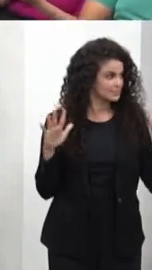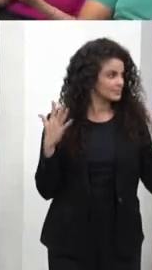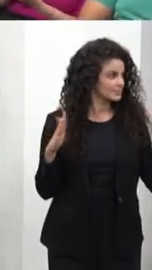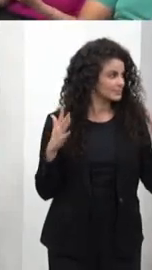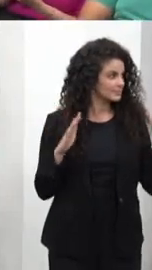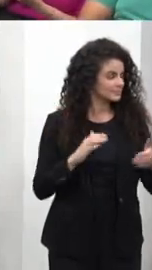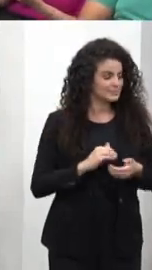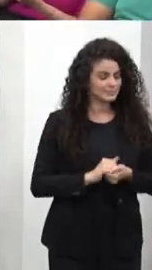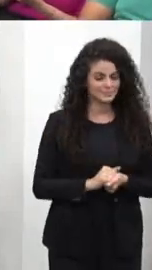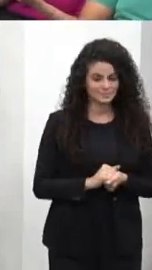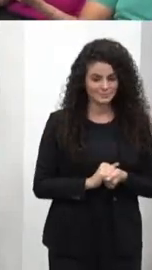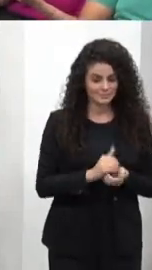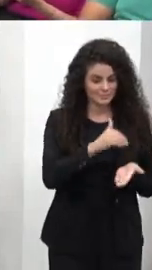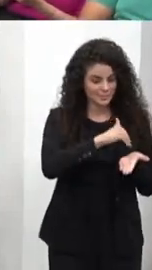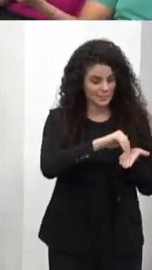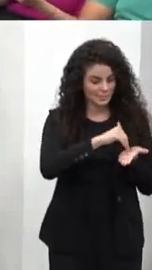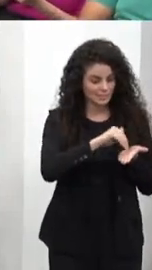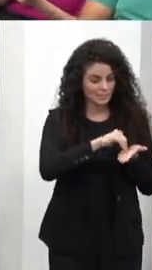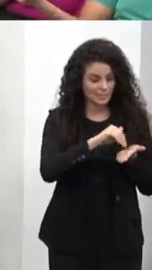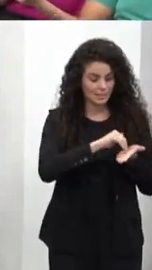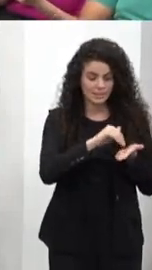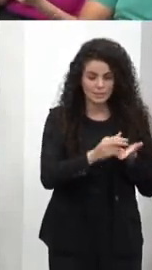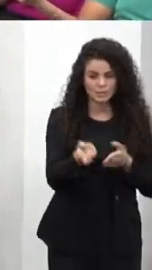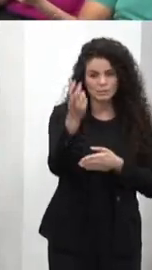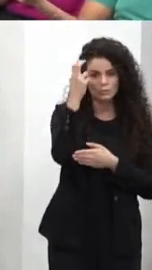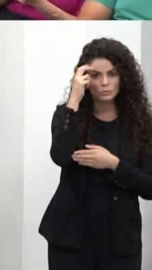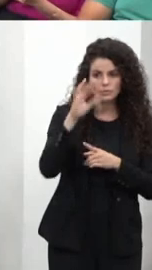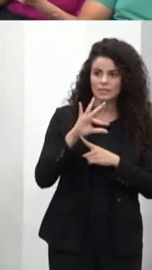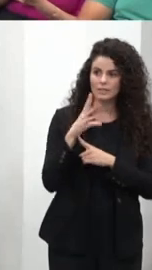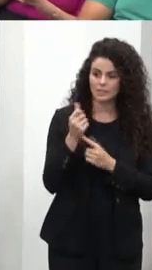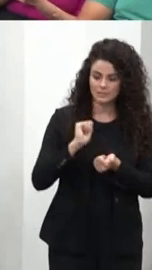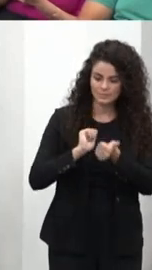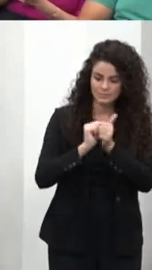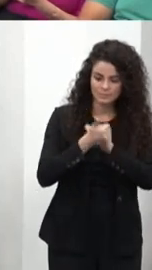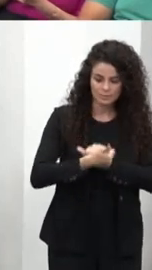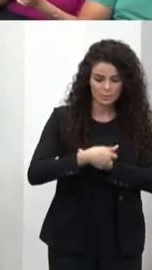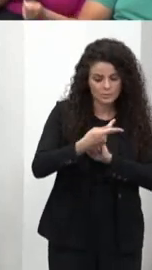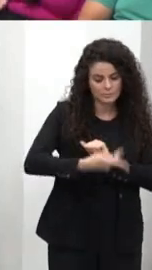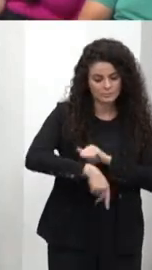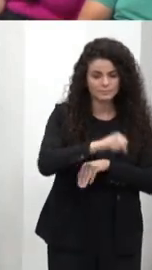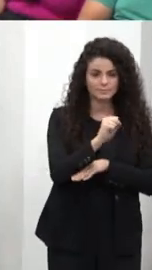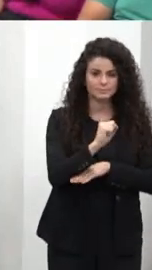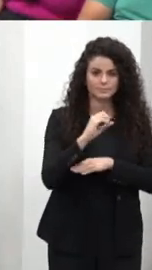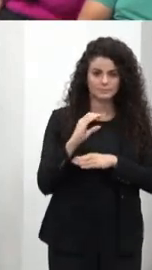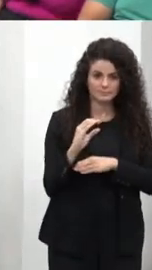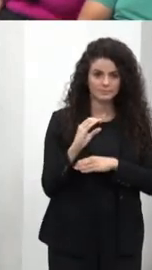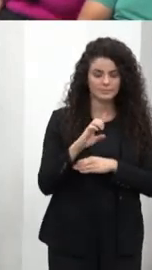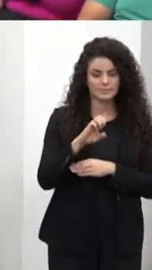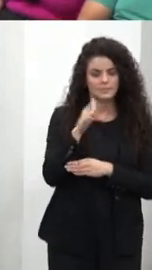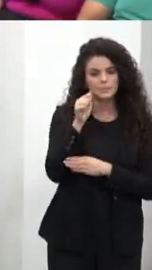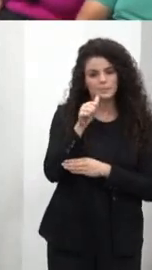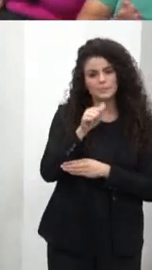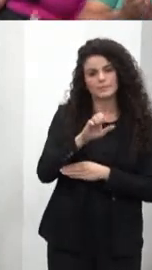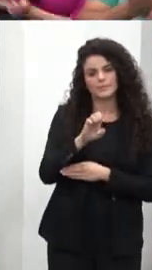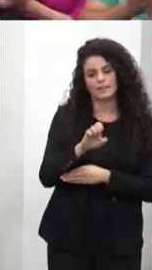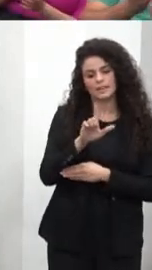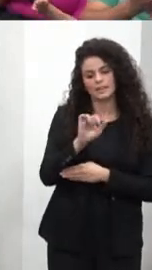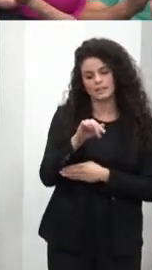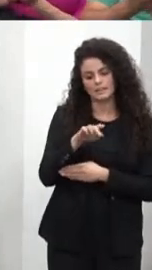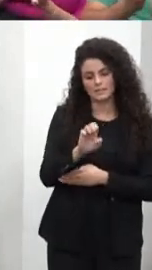senhora secretária de Cultura arte e esporte da Universidade Federal de Santa Catarina Eliane deduz